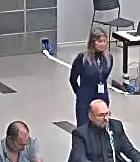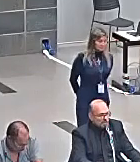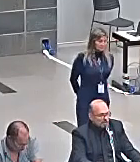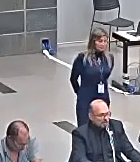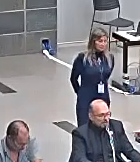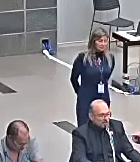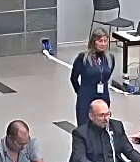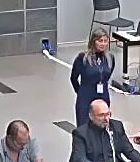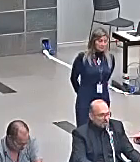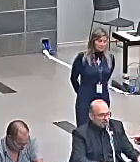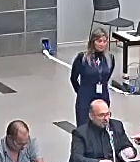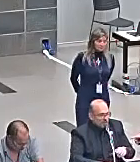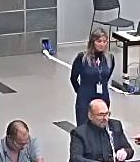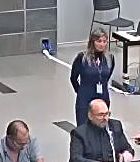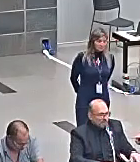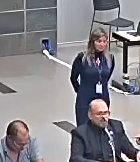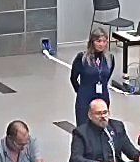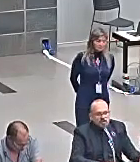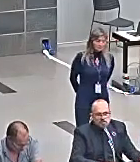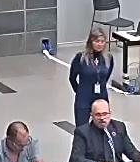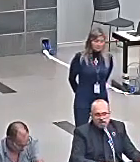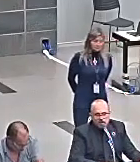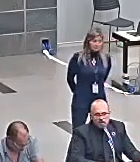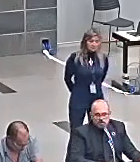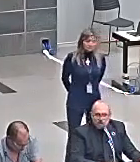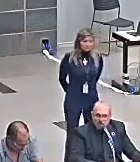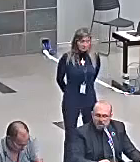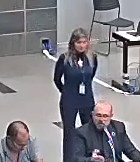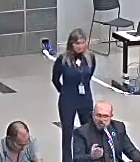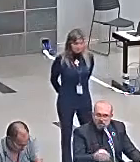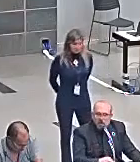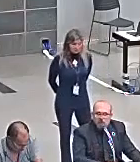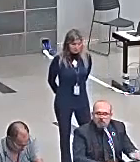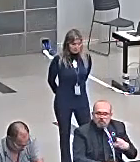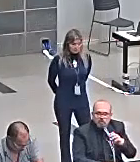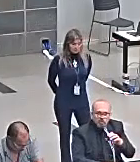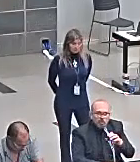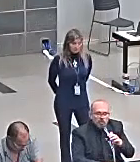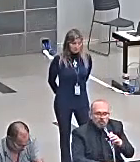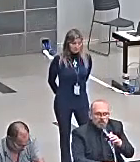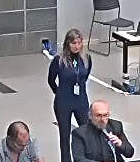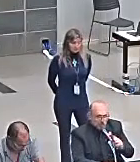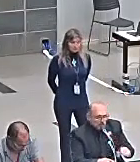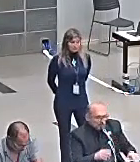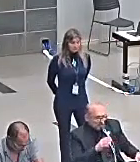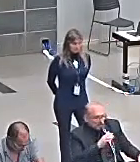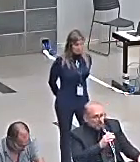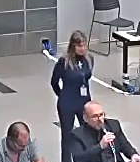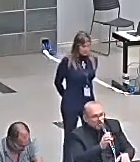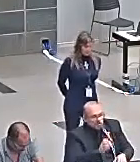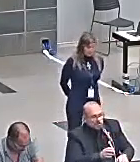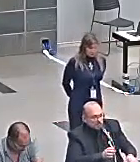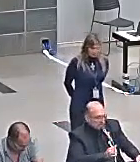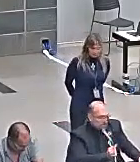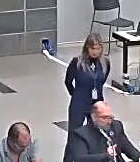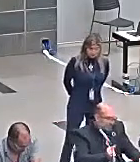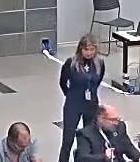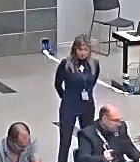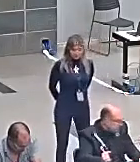ordinária determina a lavratura da ata e encerra os trabalhos M obrigado boa noite ótima semana para